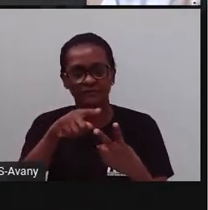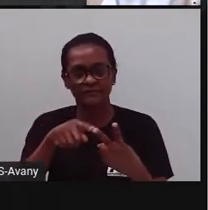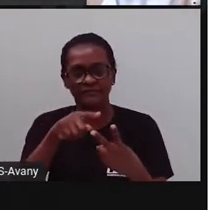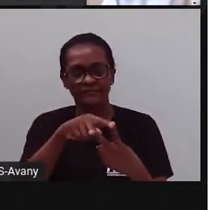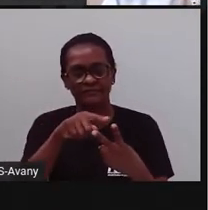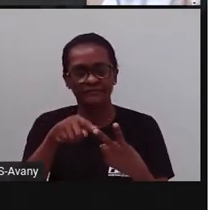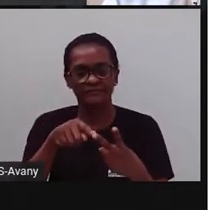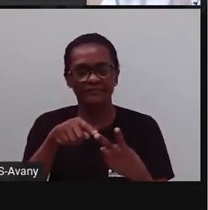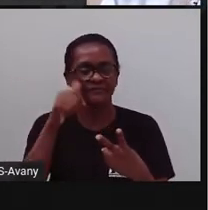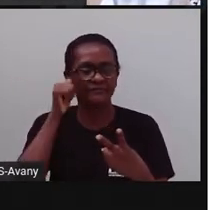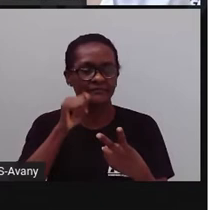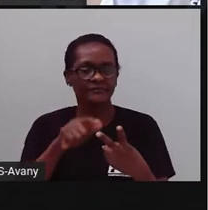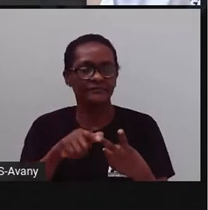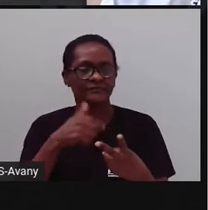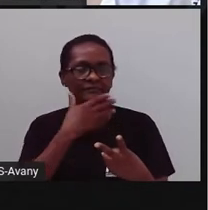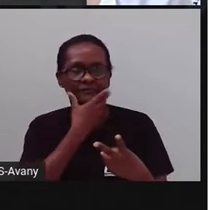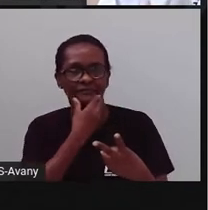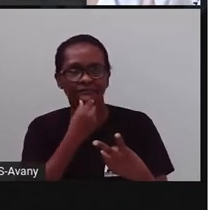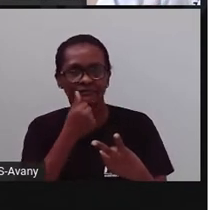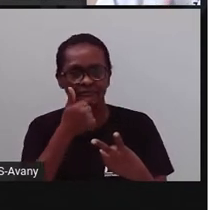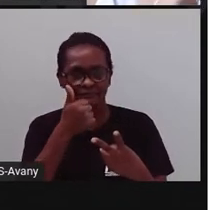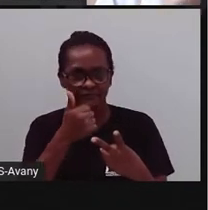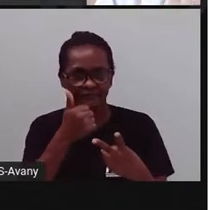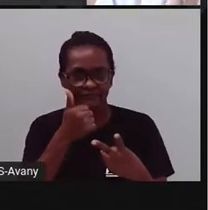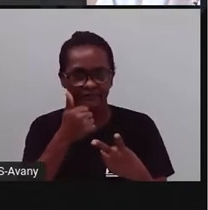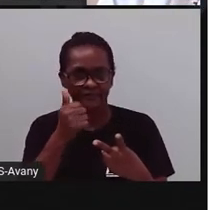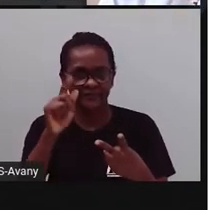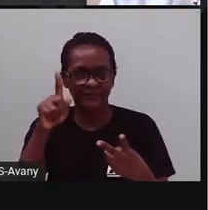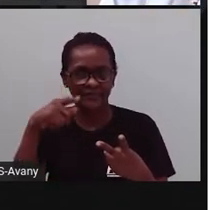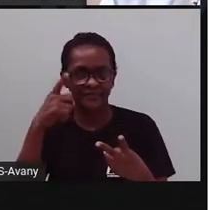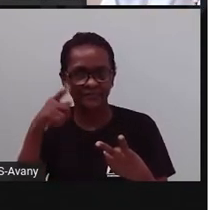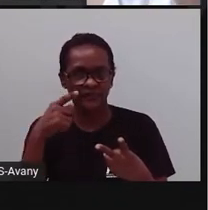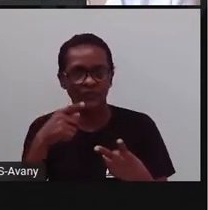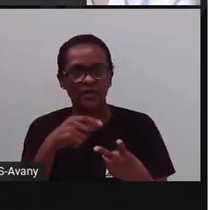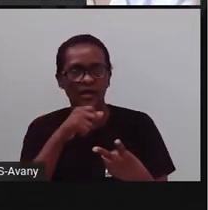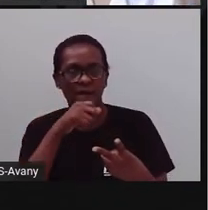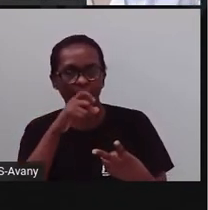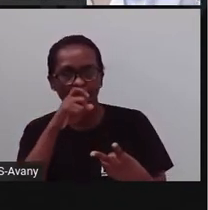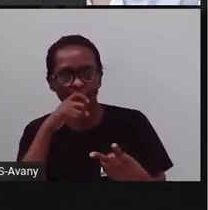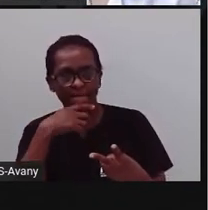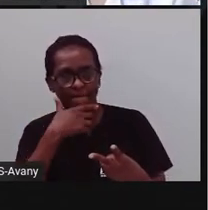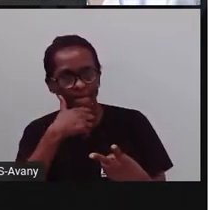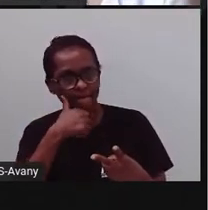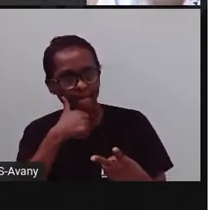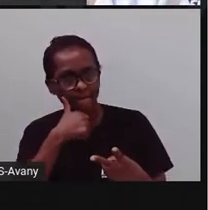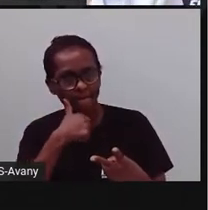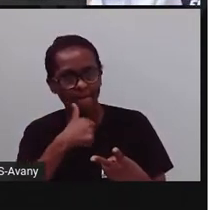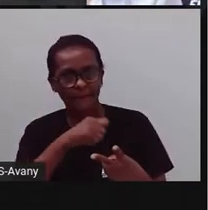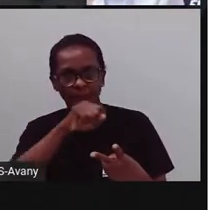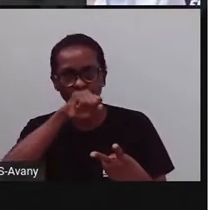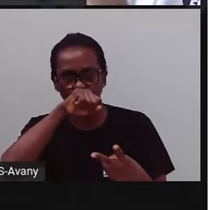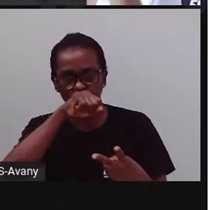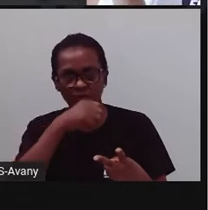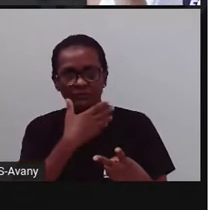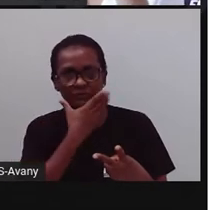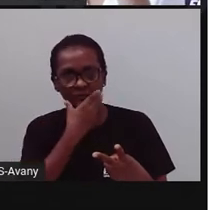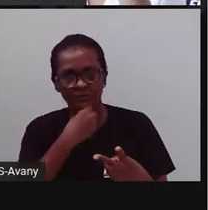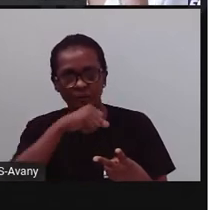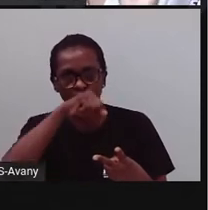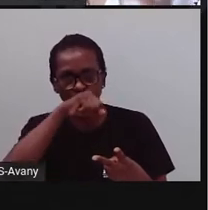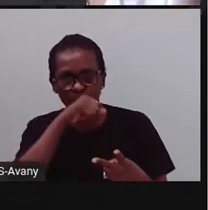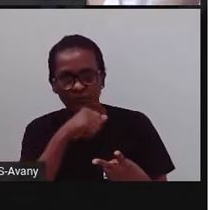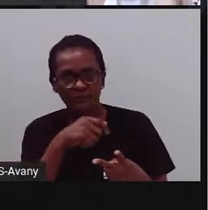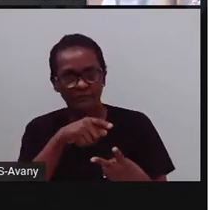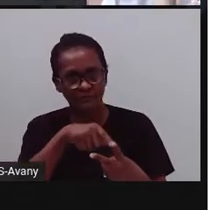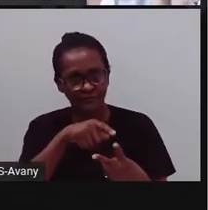noivos Elisa e estou né E aí juntamente com os pais aí ver os pais do noivo os pais da noiva né